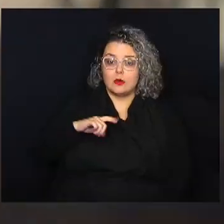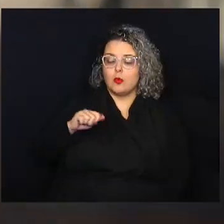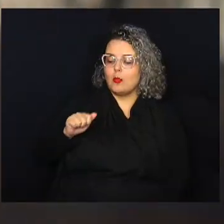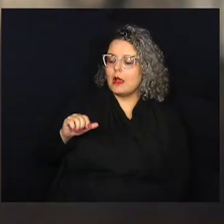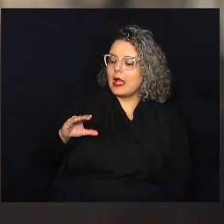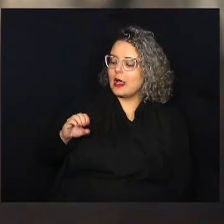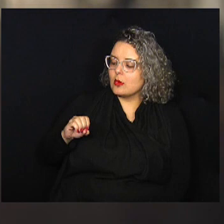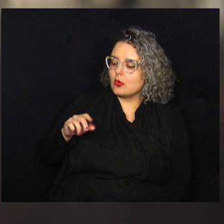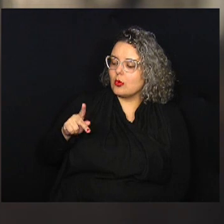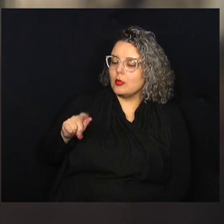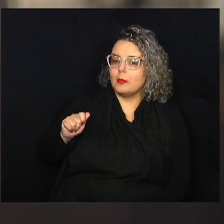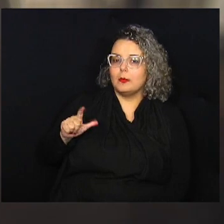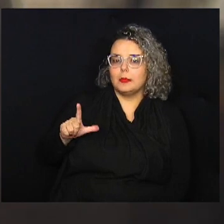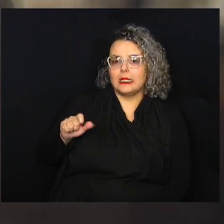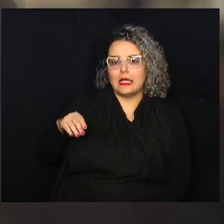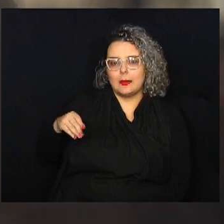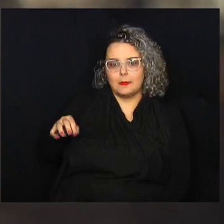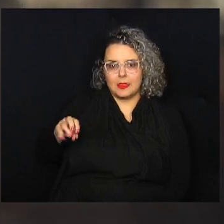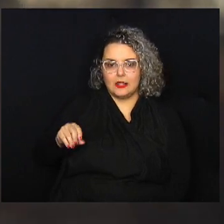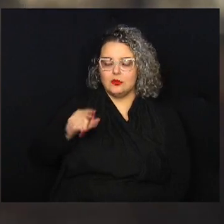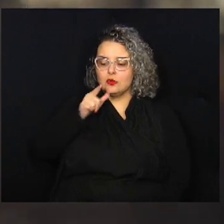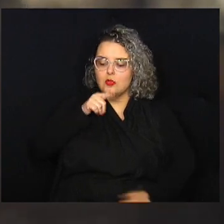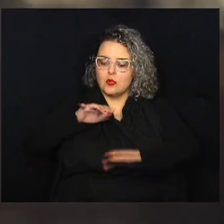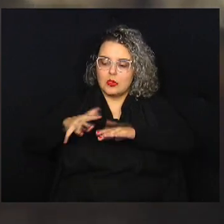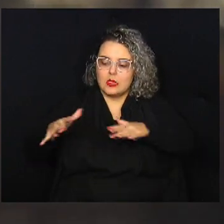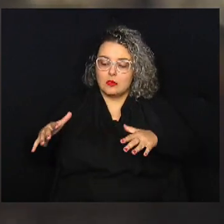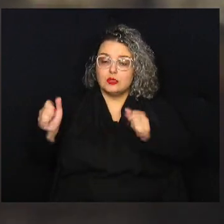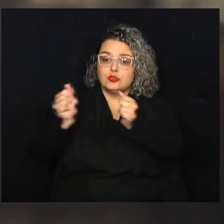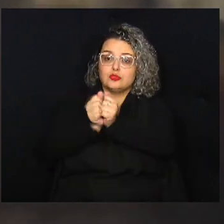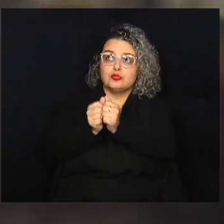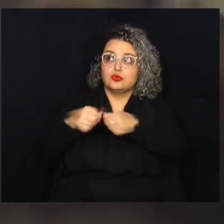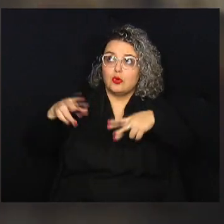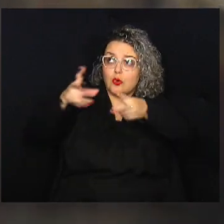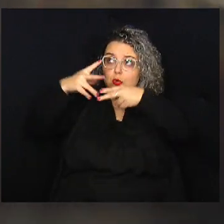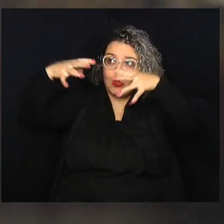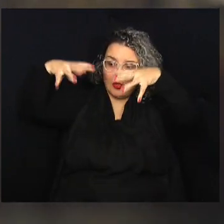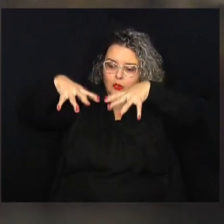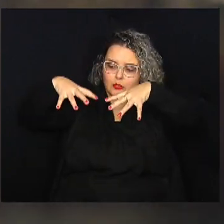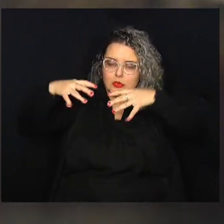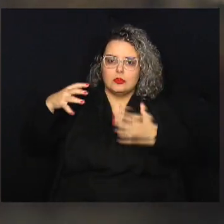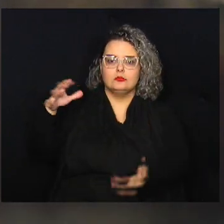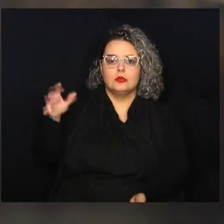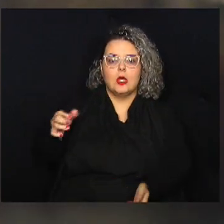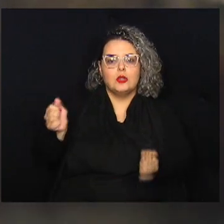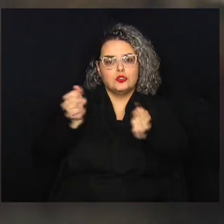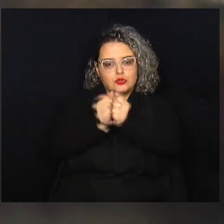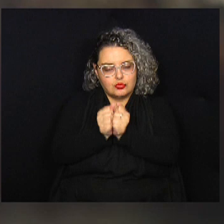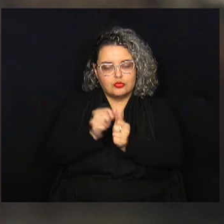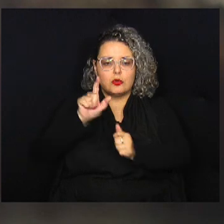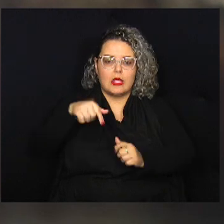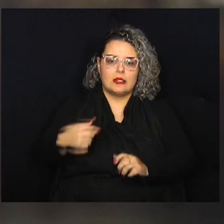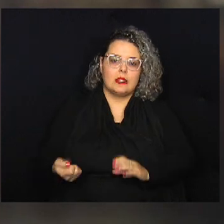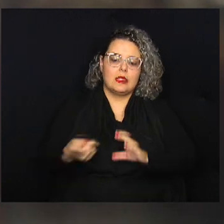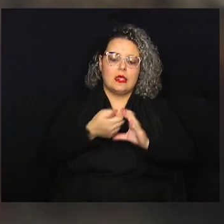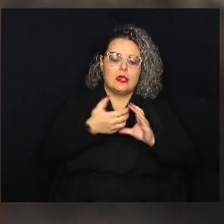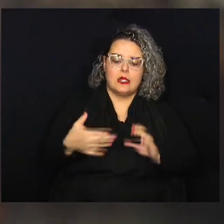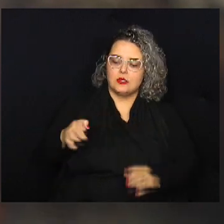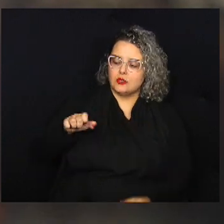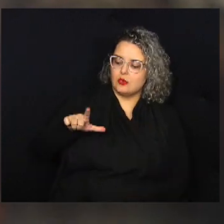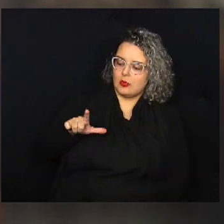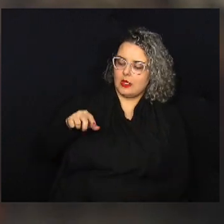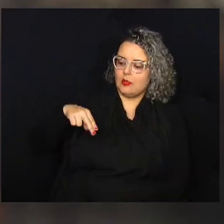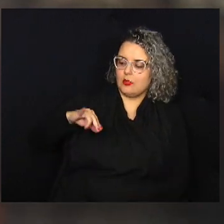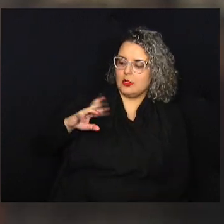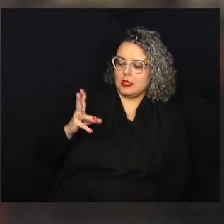seja, o oceano e a atmosfera. Então são fatores que devem estar totalmente acoplados para que a gente se configure o El Niño. Então ele